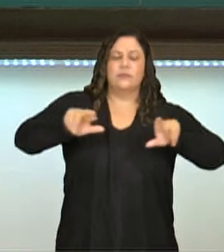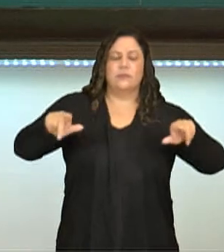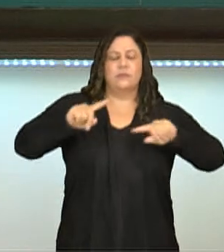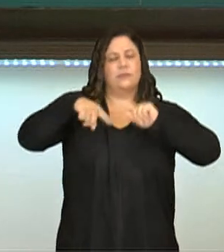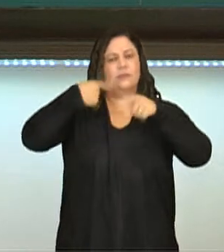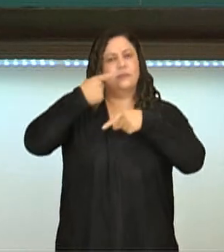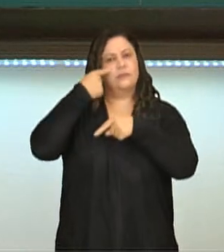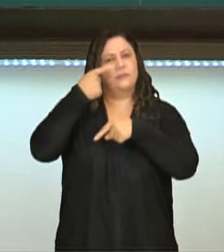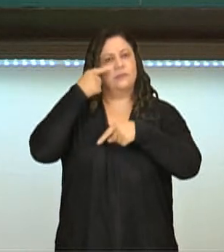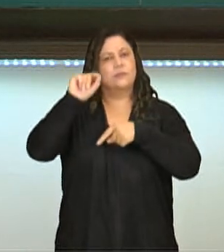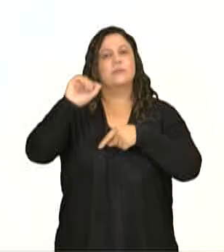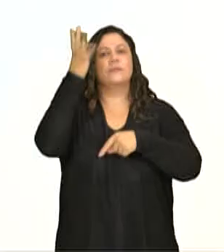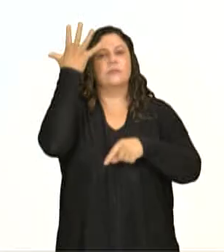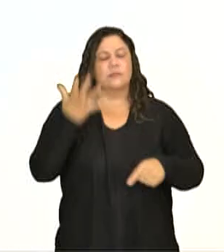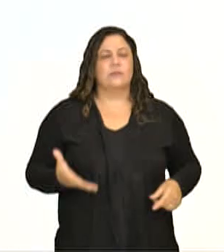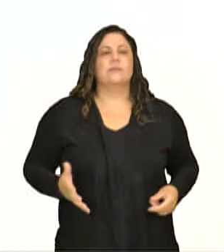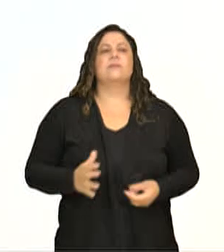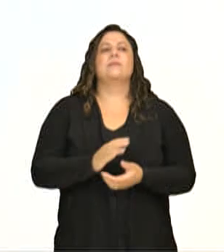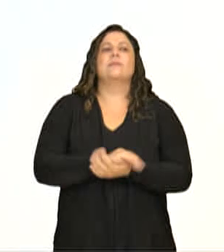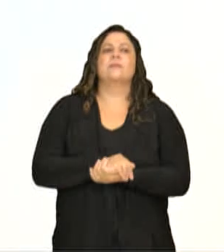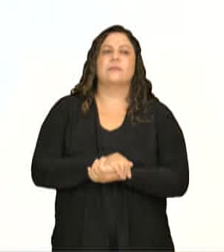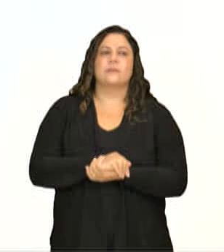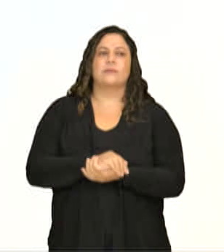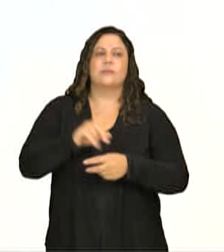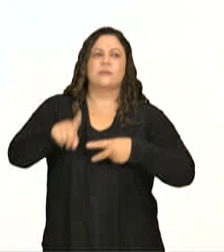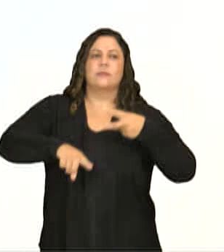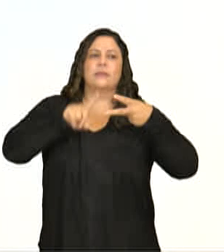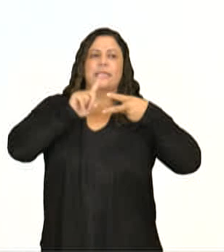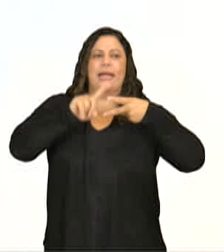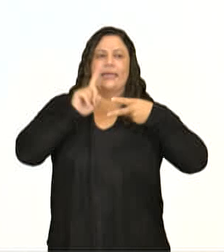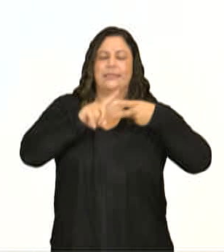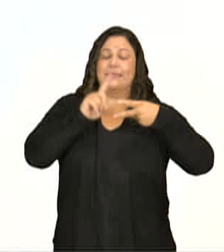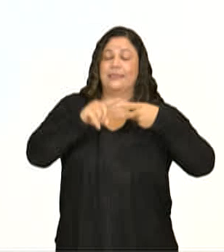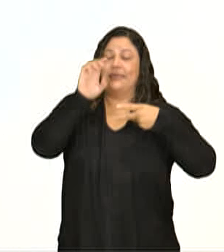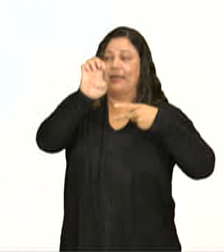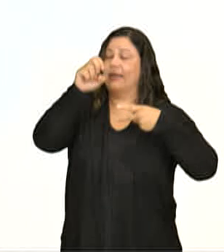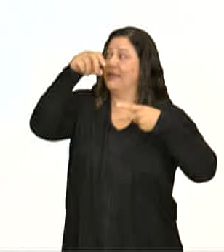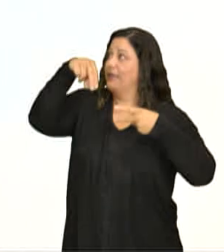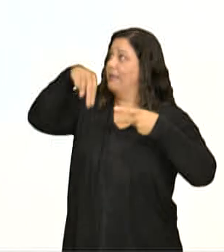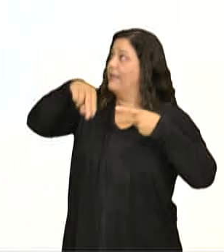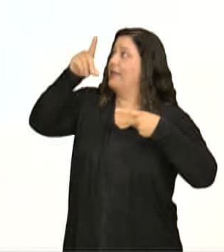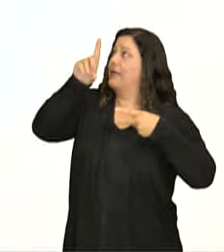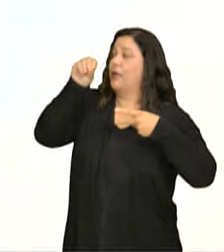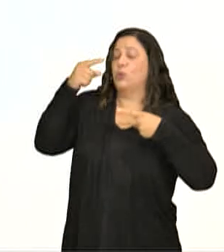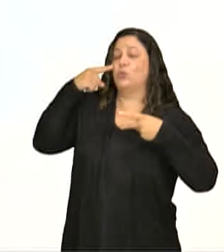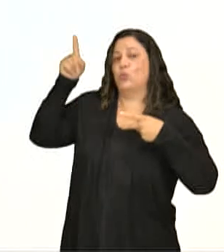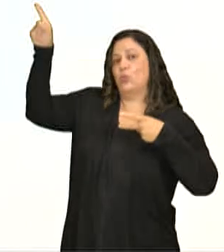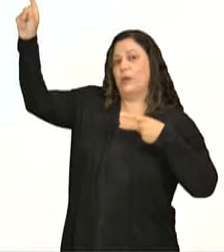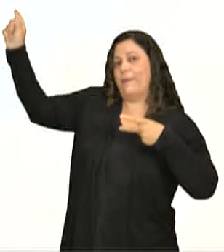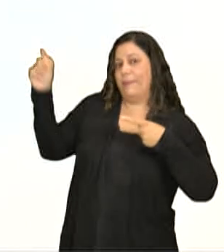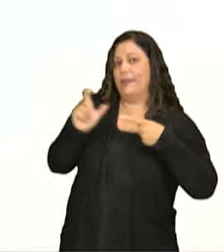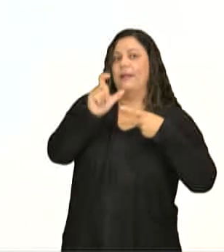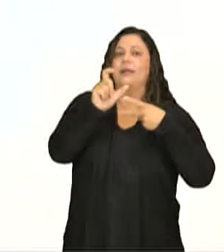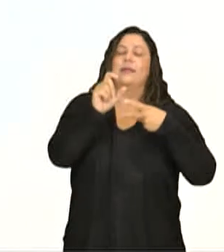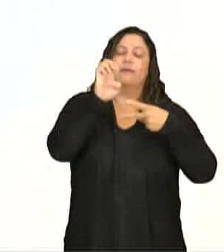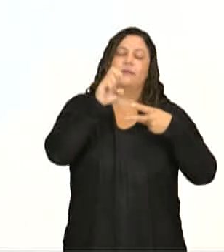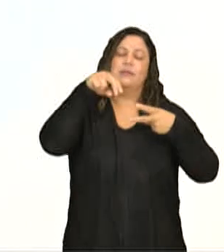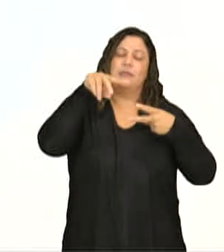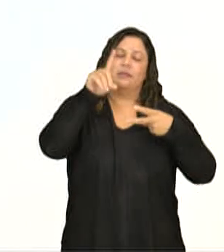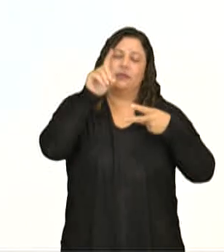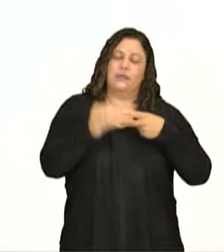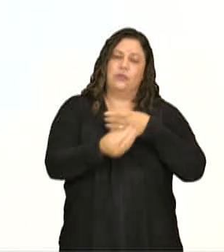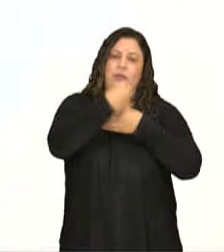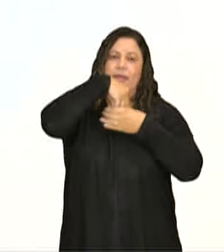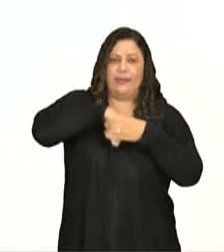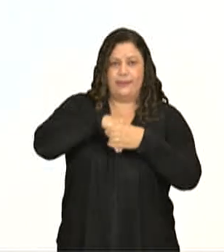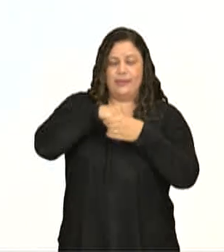ver ali o que acontece. A endocitose, então, veja a palavra endo, de dentro, né, para dentro, é o processo de